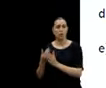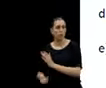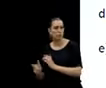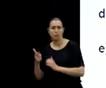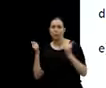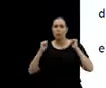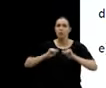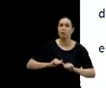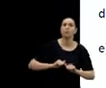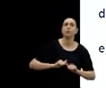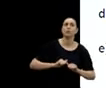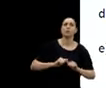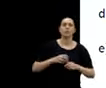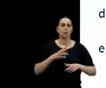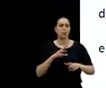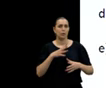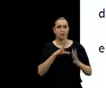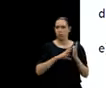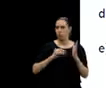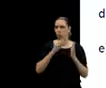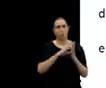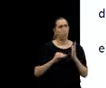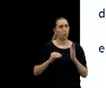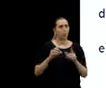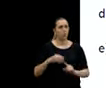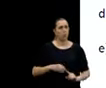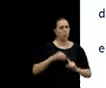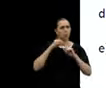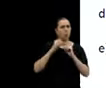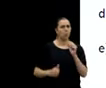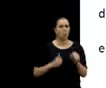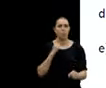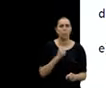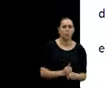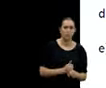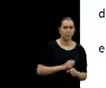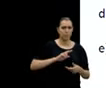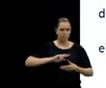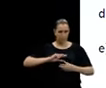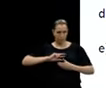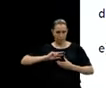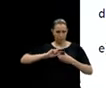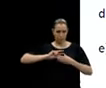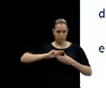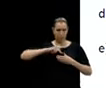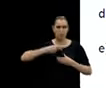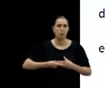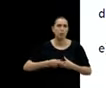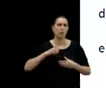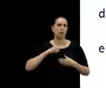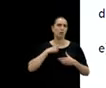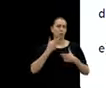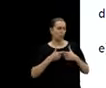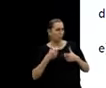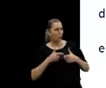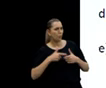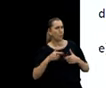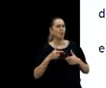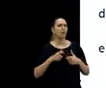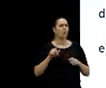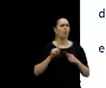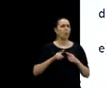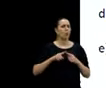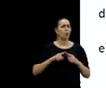têm capacidade de reprodução, principalmente em substituição aos transplantes, que causam muitos problemas em virtude